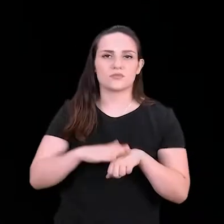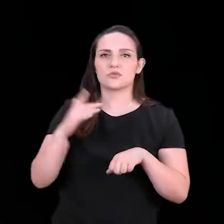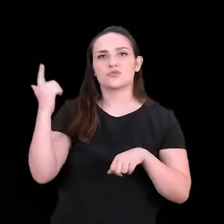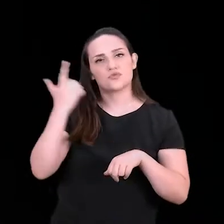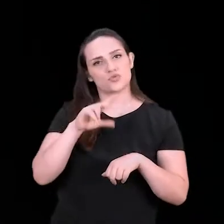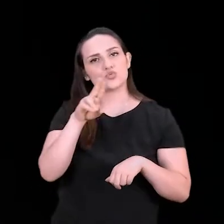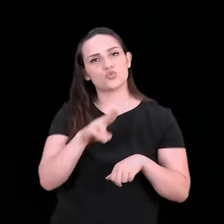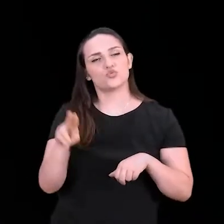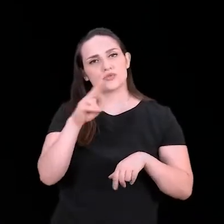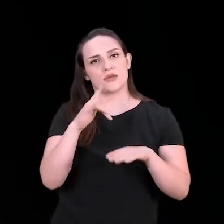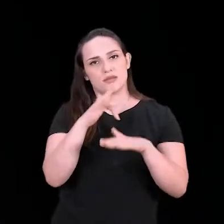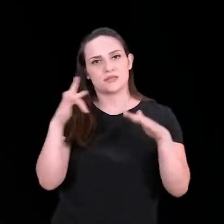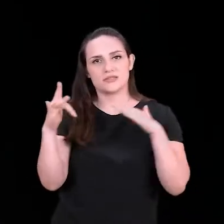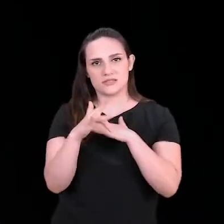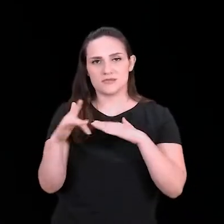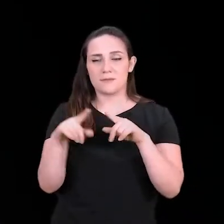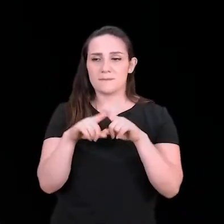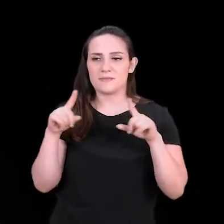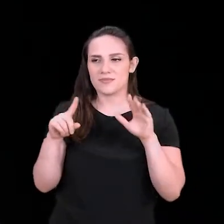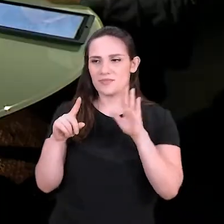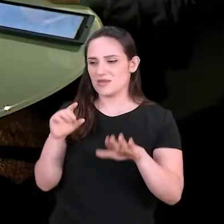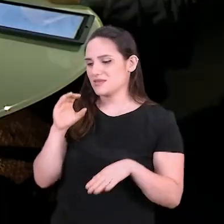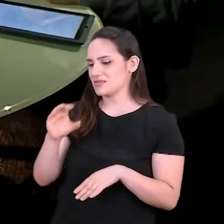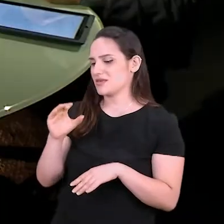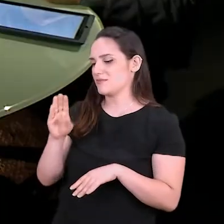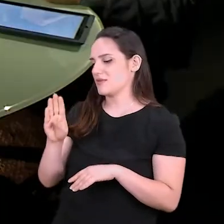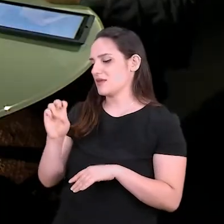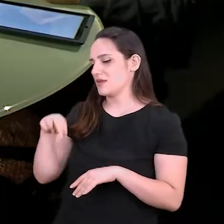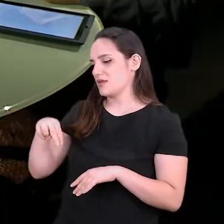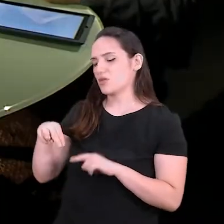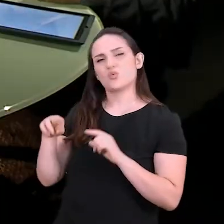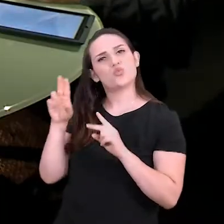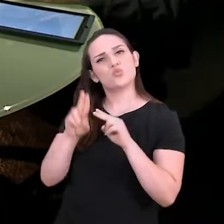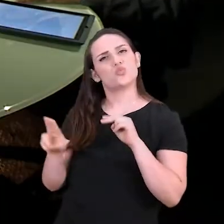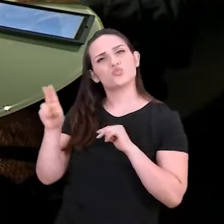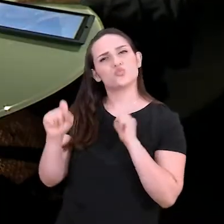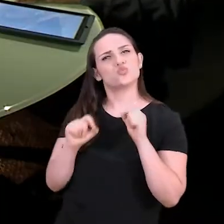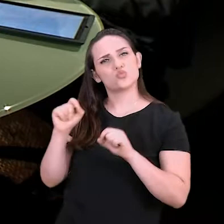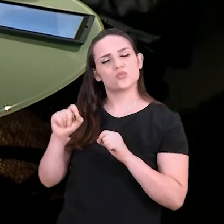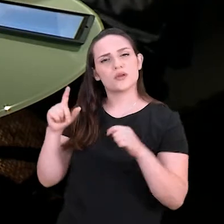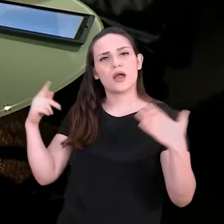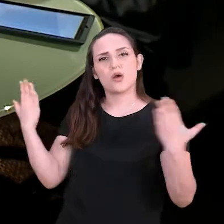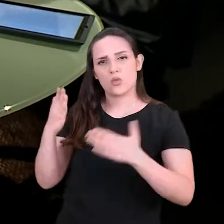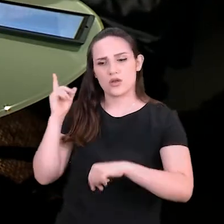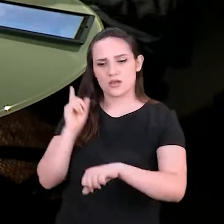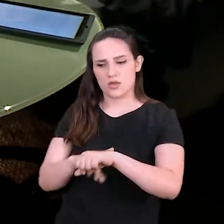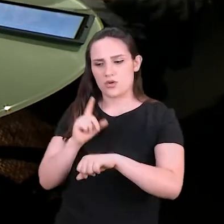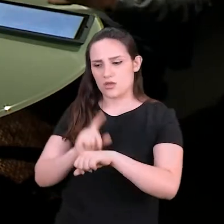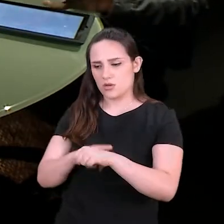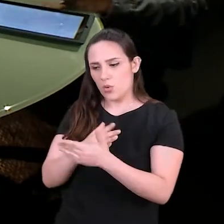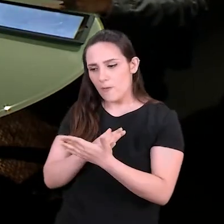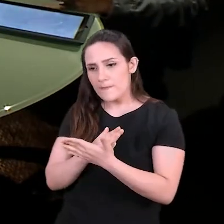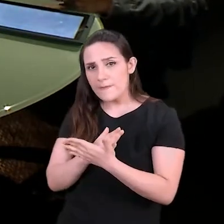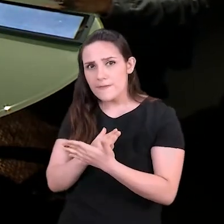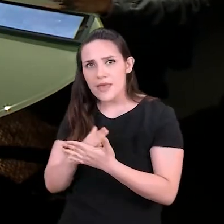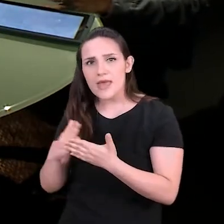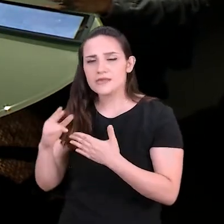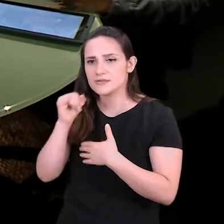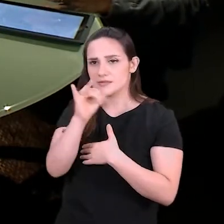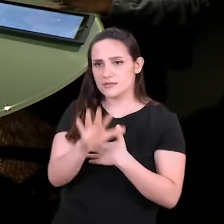essa possibilidade das redes sociais. A CBN experimenta também no momento em que começa a